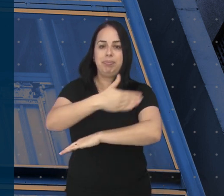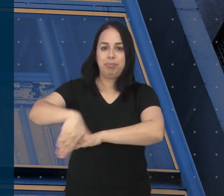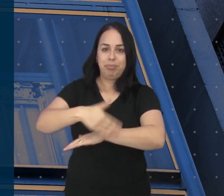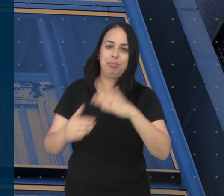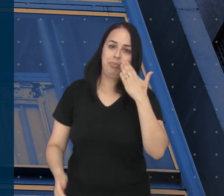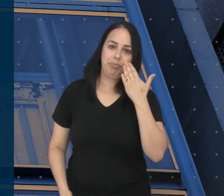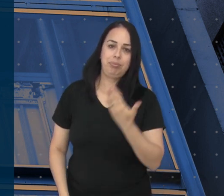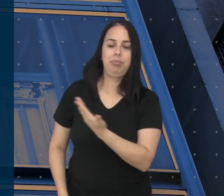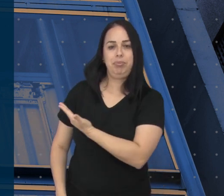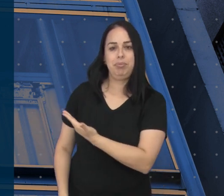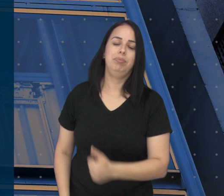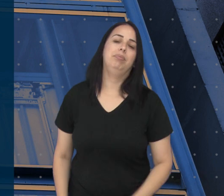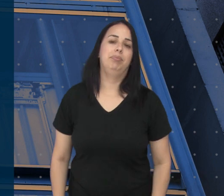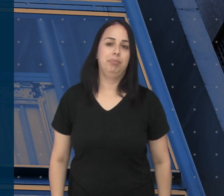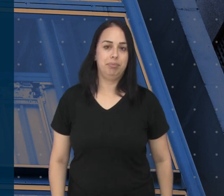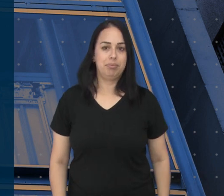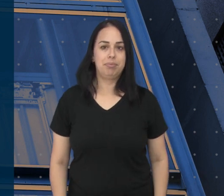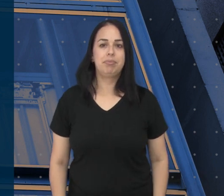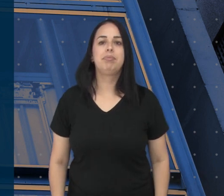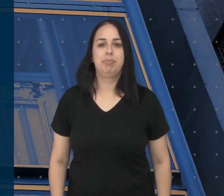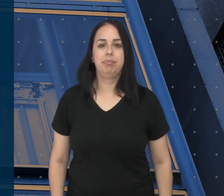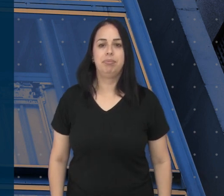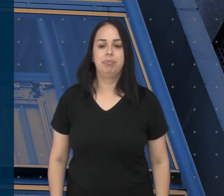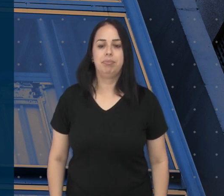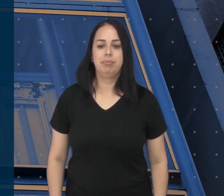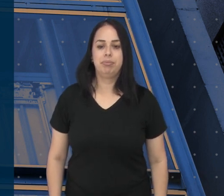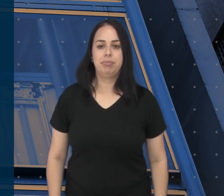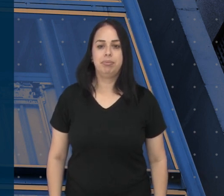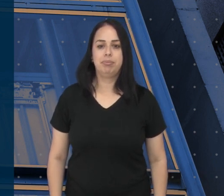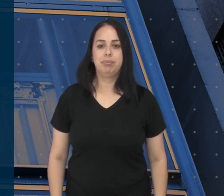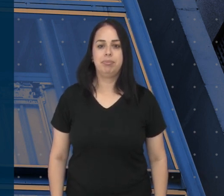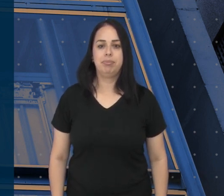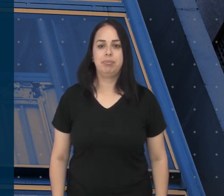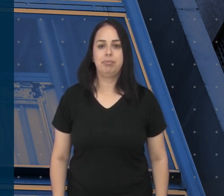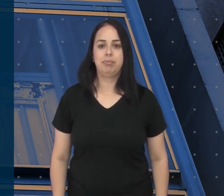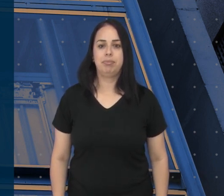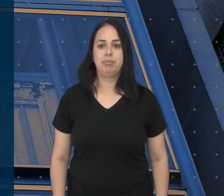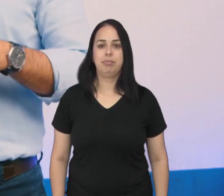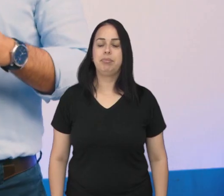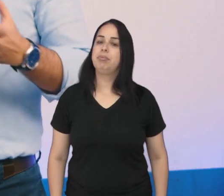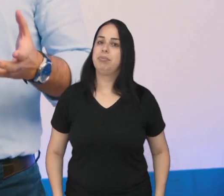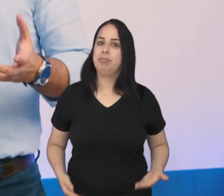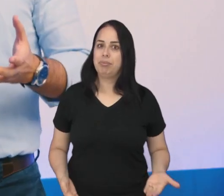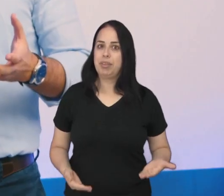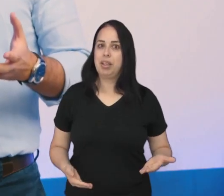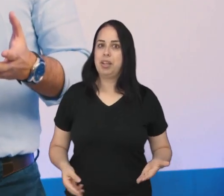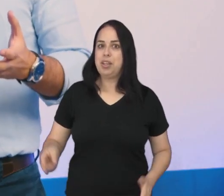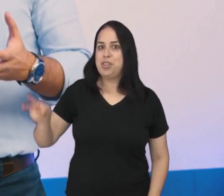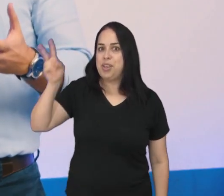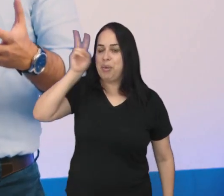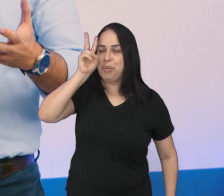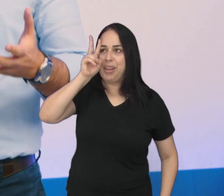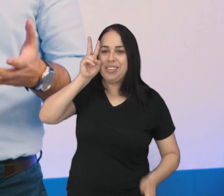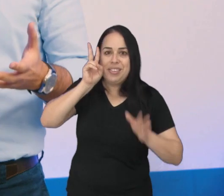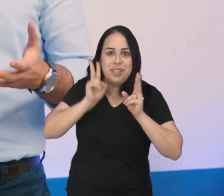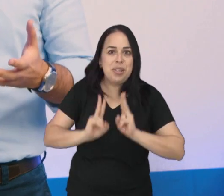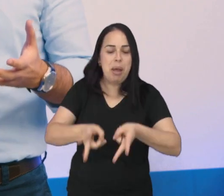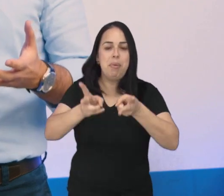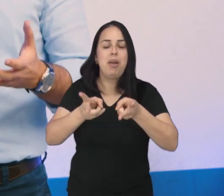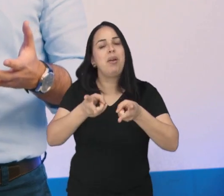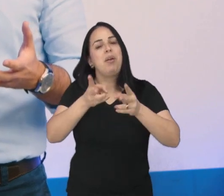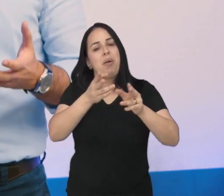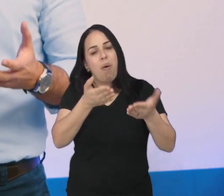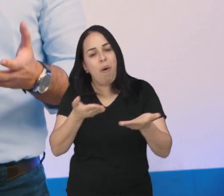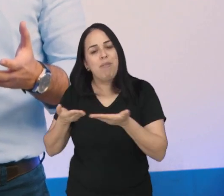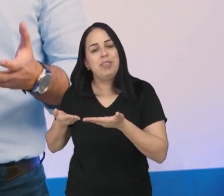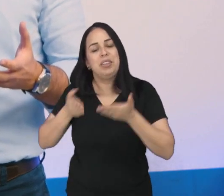na Praça Afonso Pena, número 175, no centro. E para a segunda ficar completa, eu convido